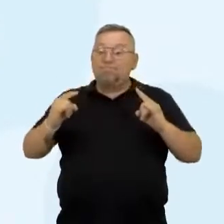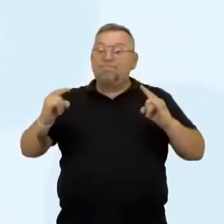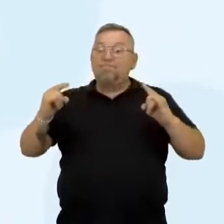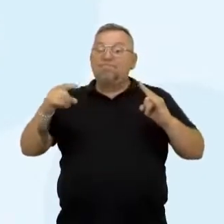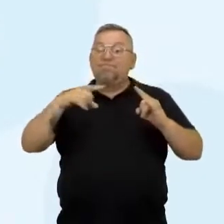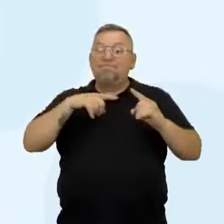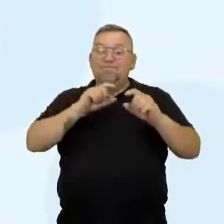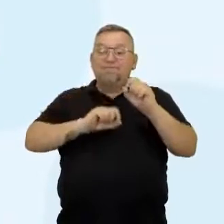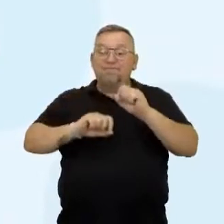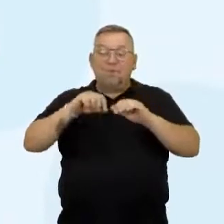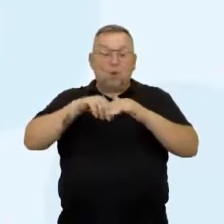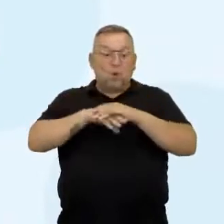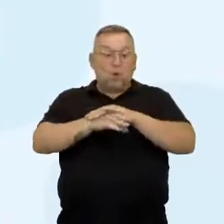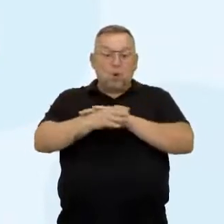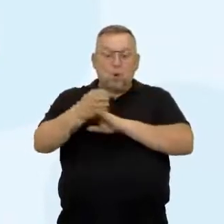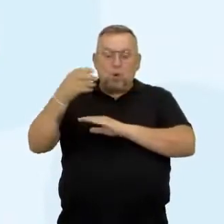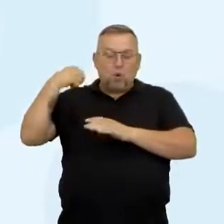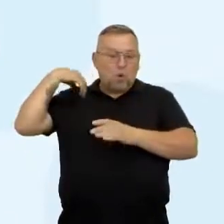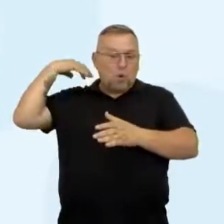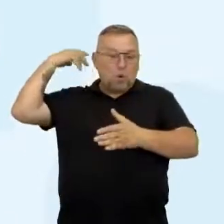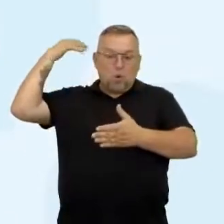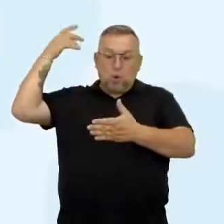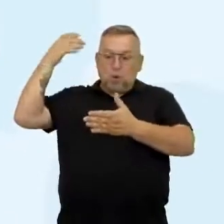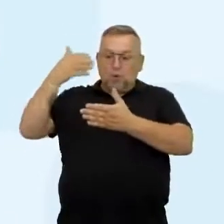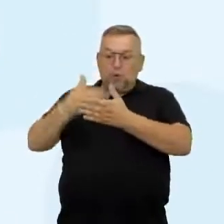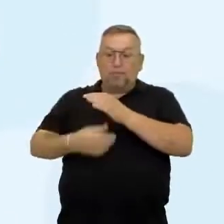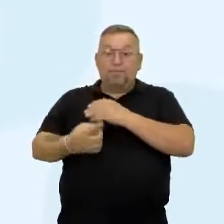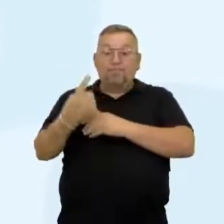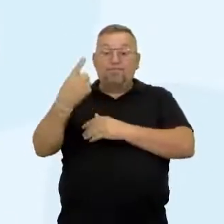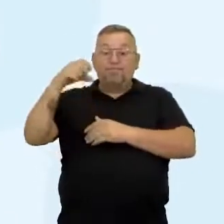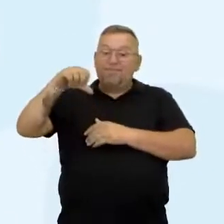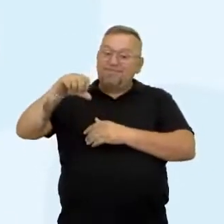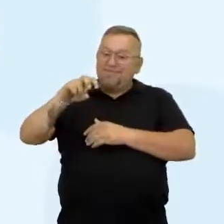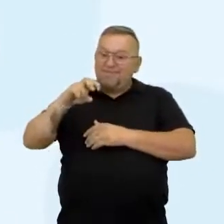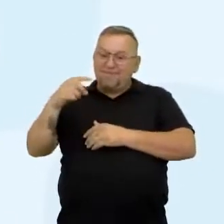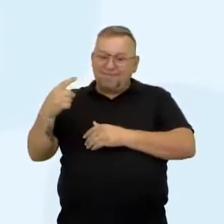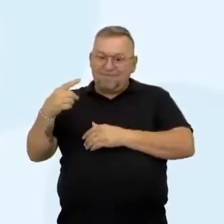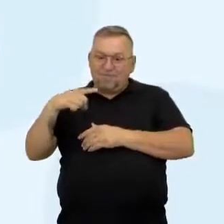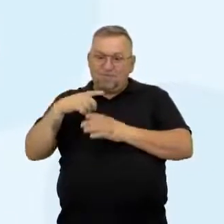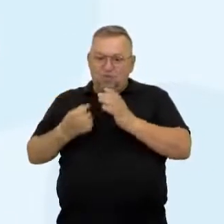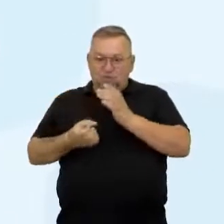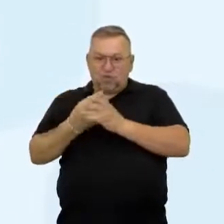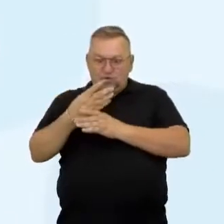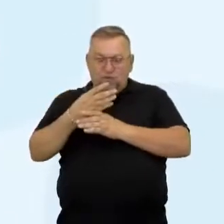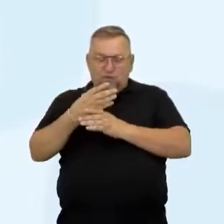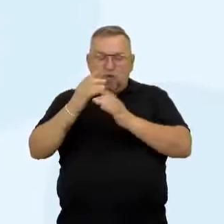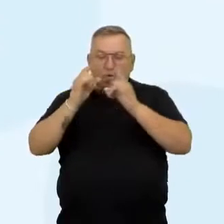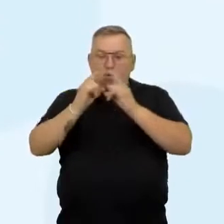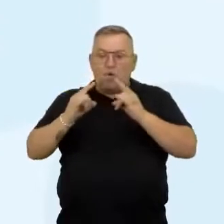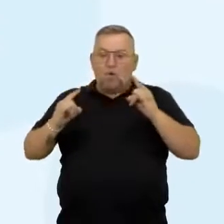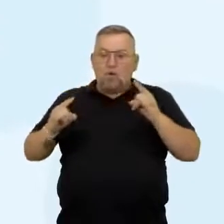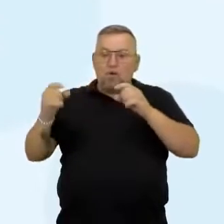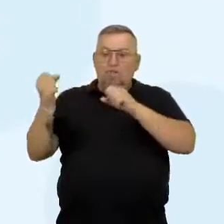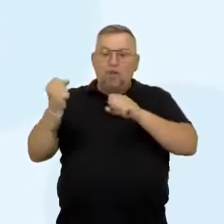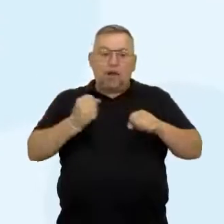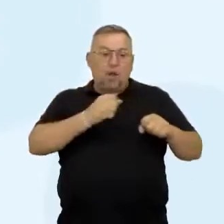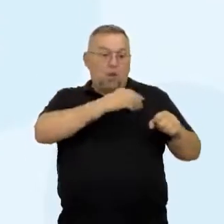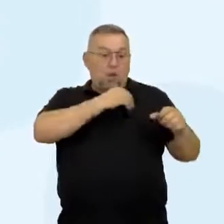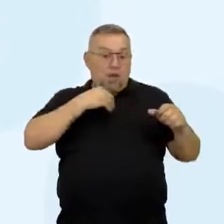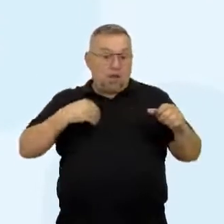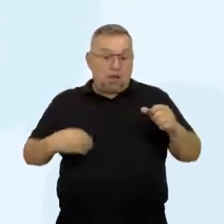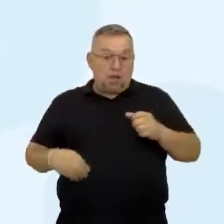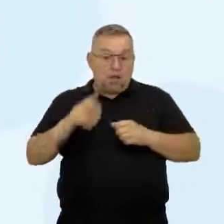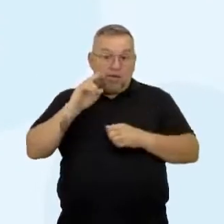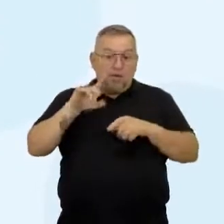com uma tradição milenar. Então, em 1951, surgiu o Circo Imperial da China, que pode ser visto em apresentações pelo mundo